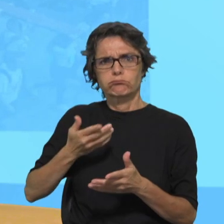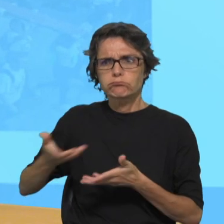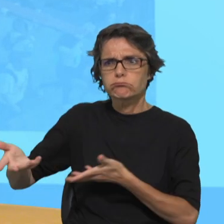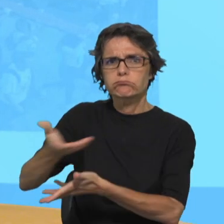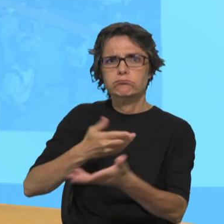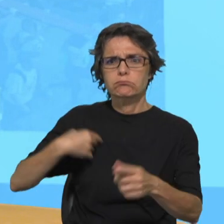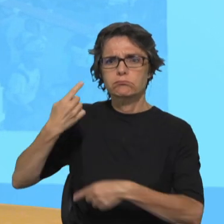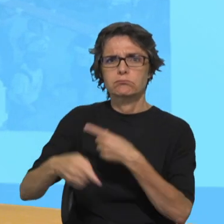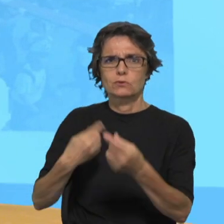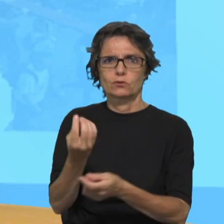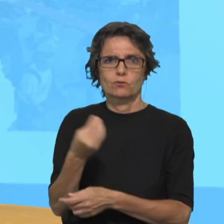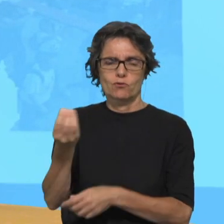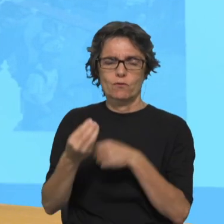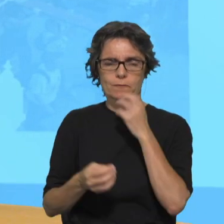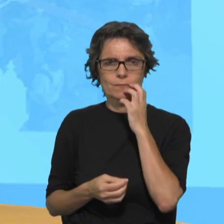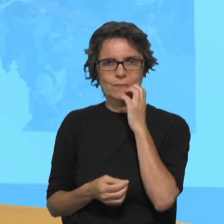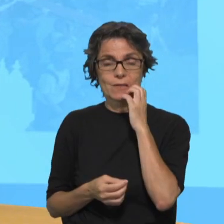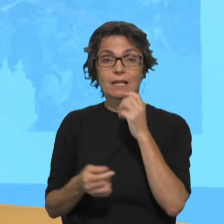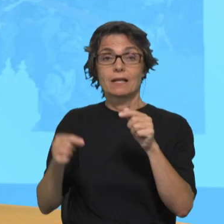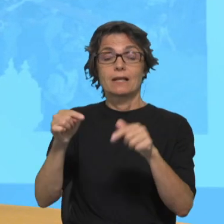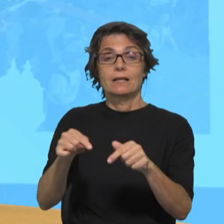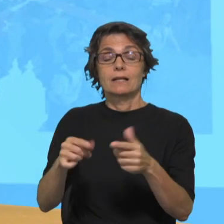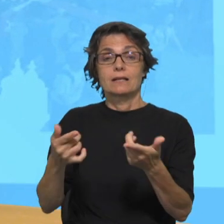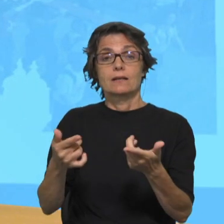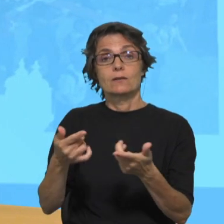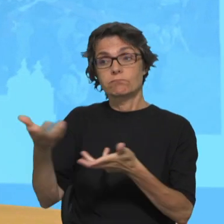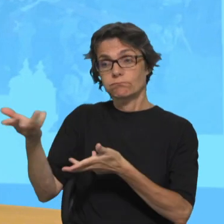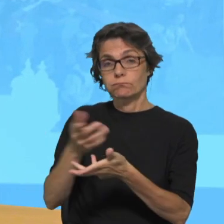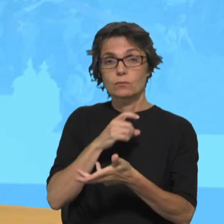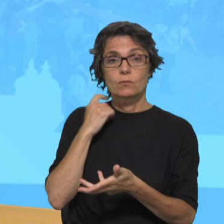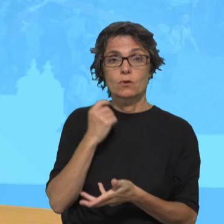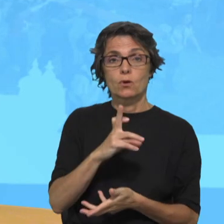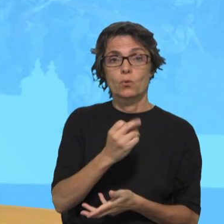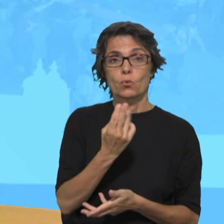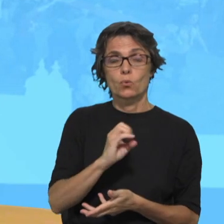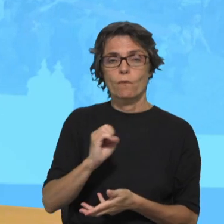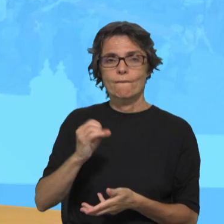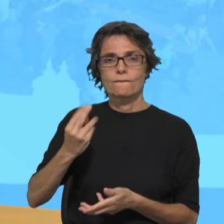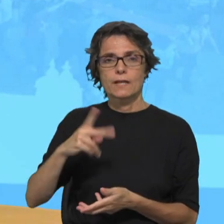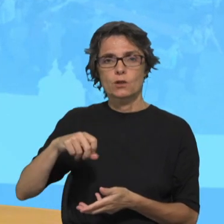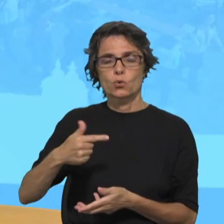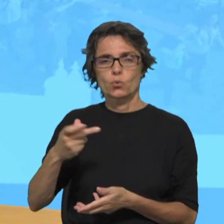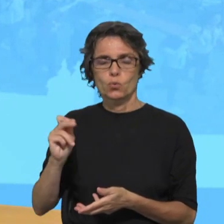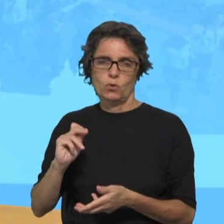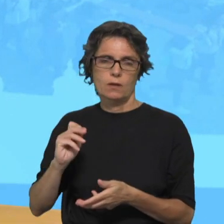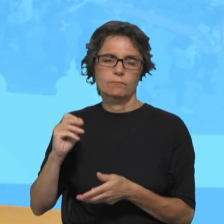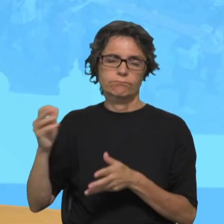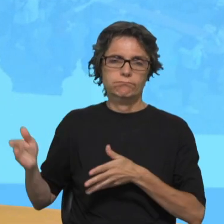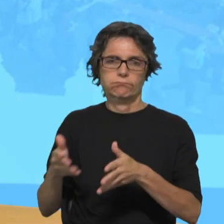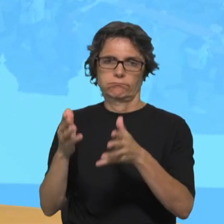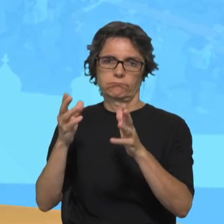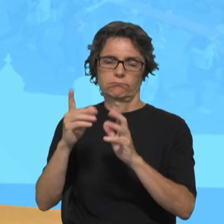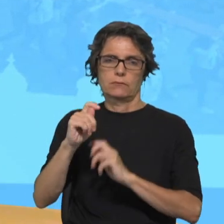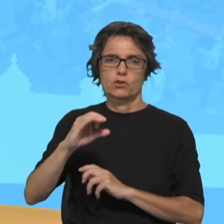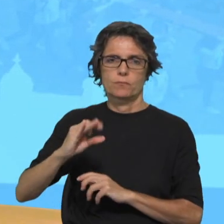novas gerações. É o que nos leva hoje à conversa com o padre Hugo Ventura, ligado à Pastoral Juvenil dos Missionários do Espírito Santo, e